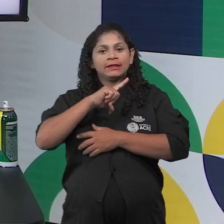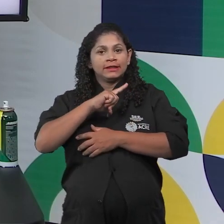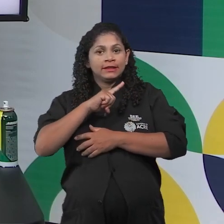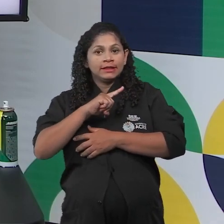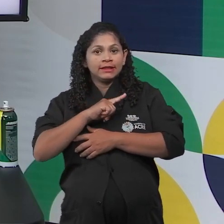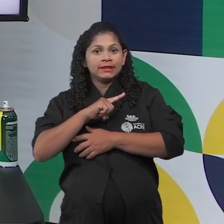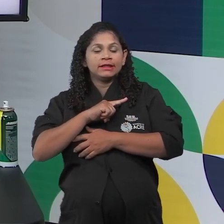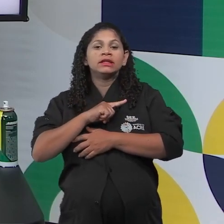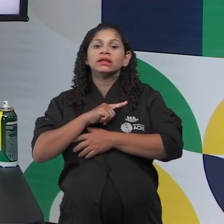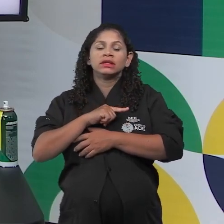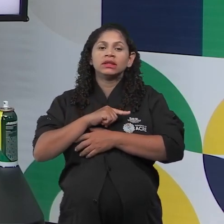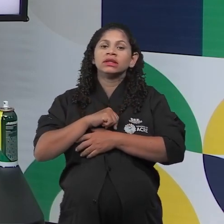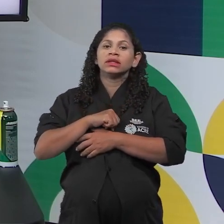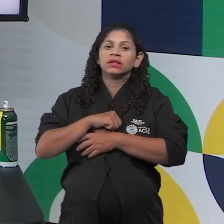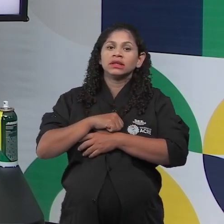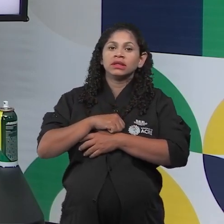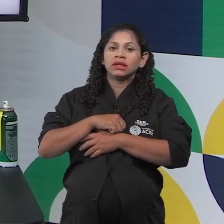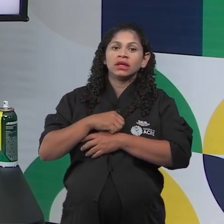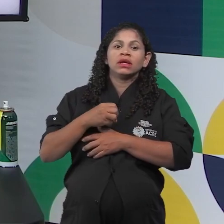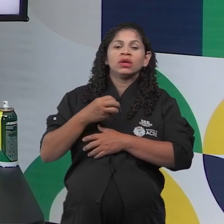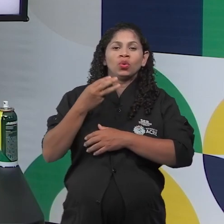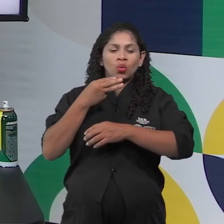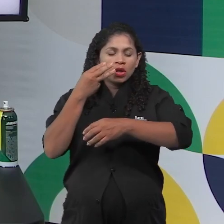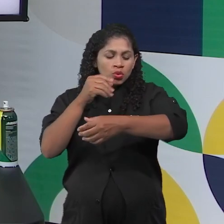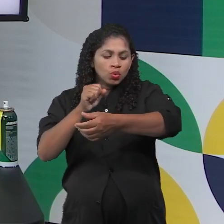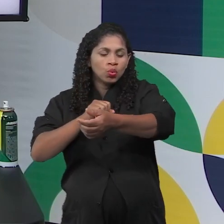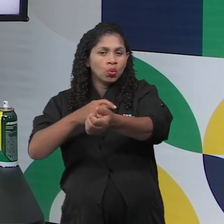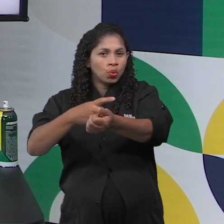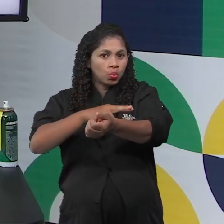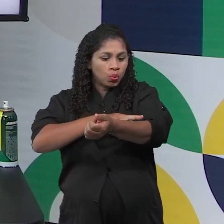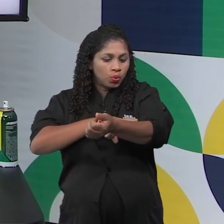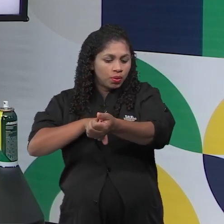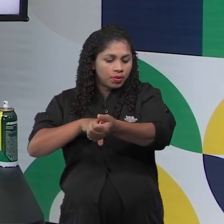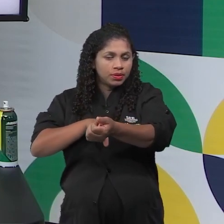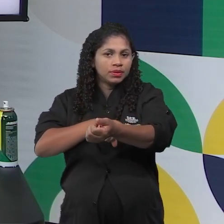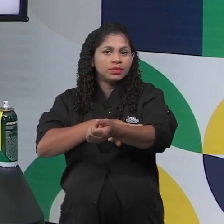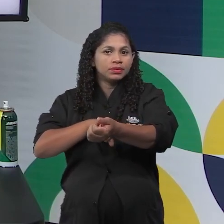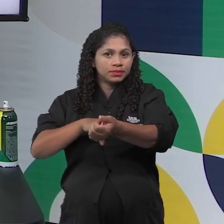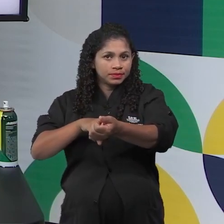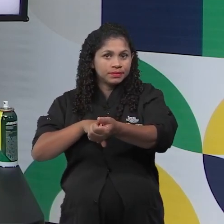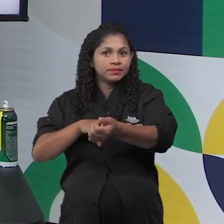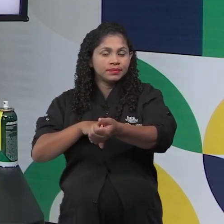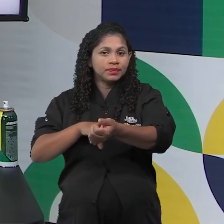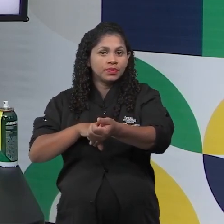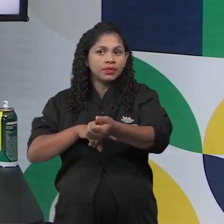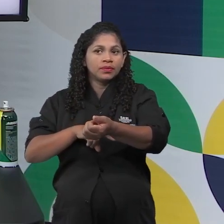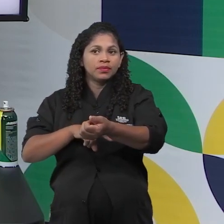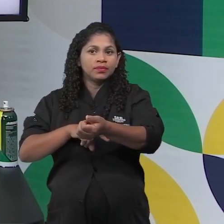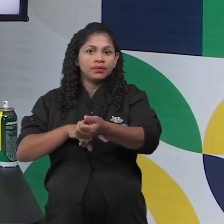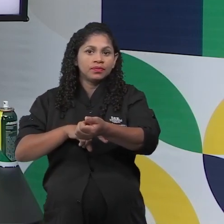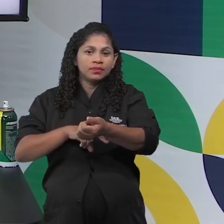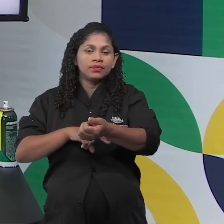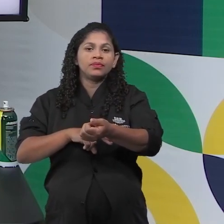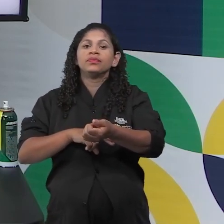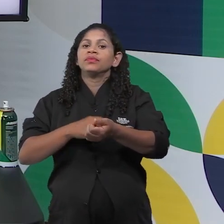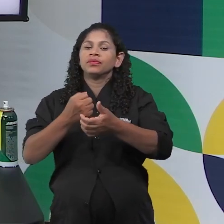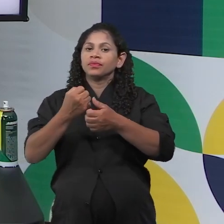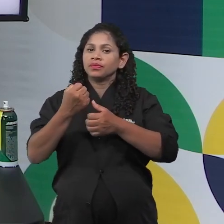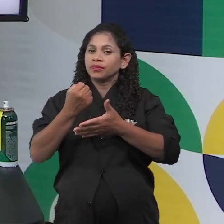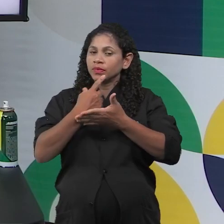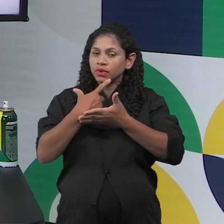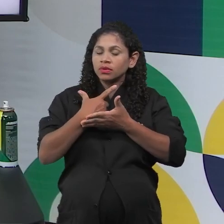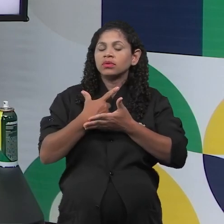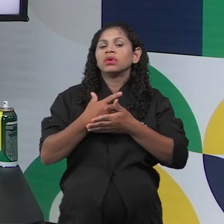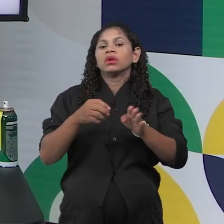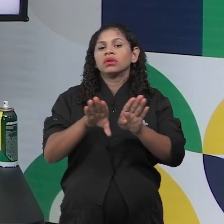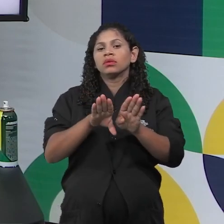ali que usam a insulina, né? Então, eles têm que aplicar, né, diariamente ali o seu medicamento. Os medicamentos subcutâneos também